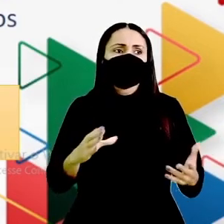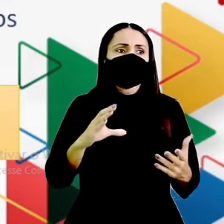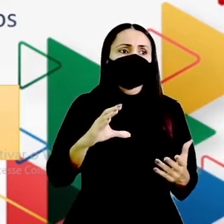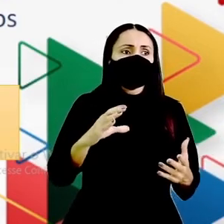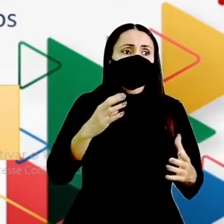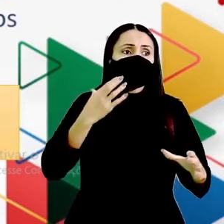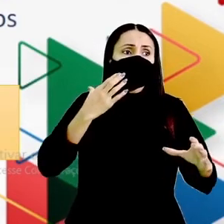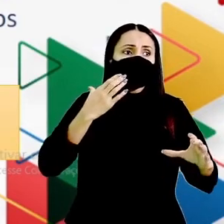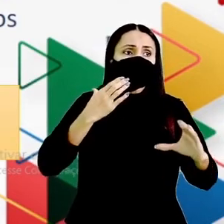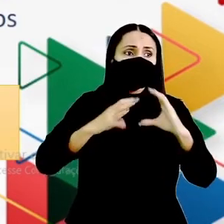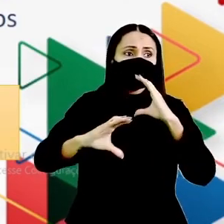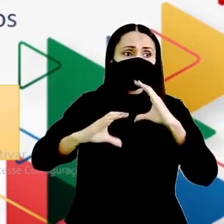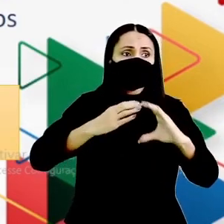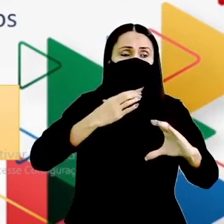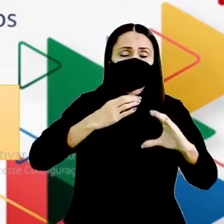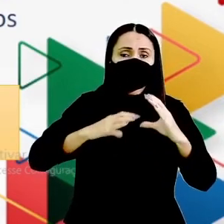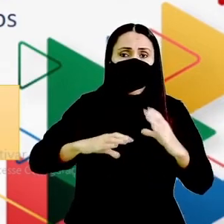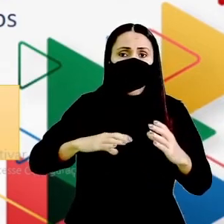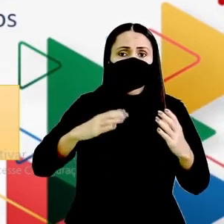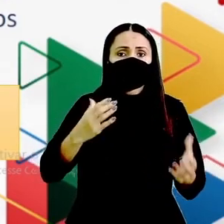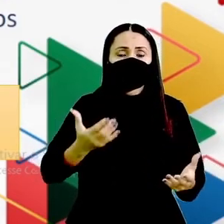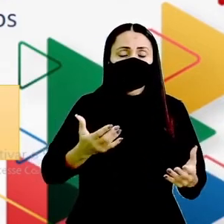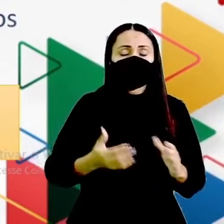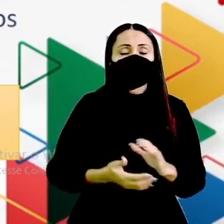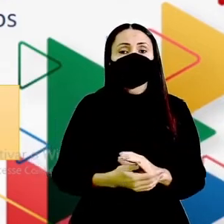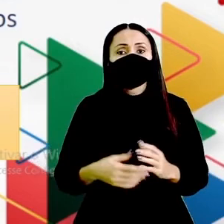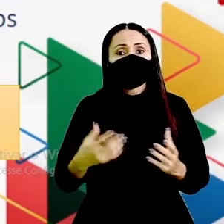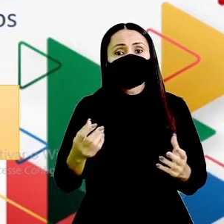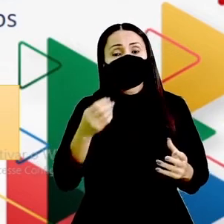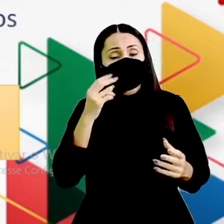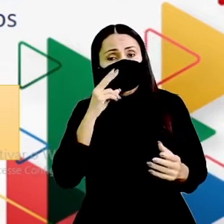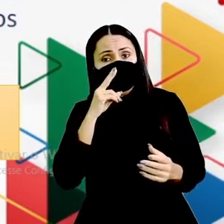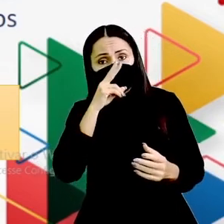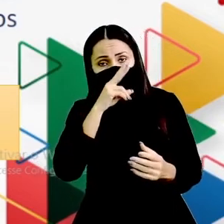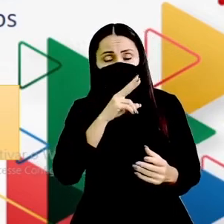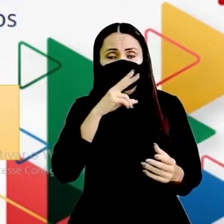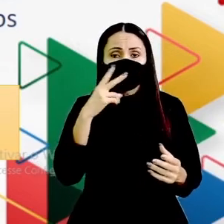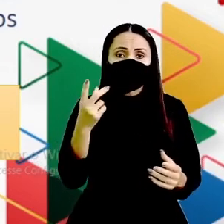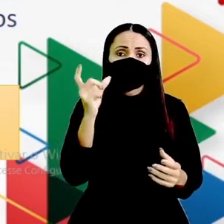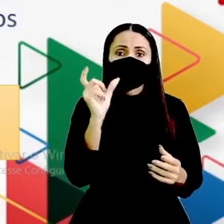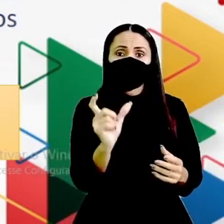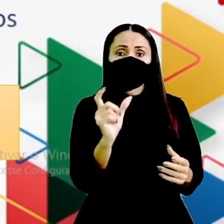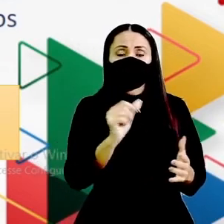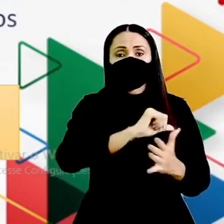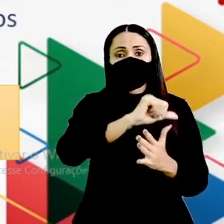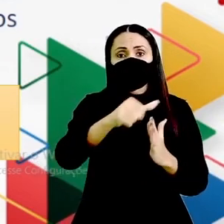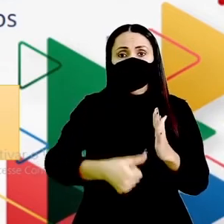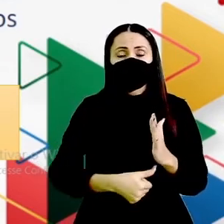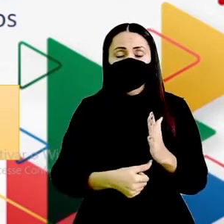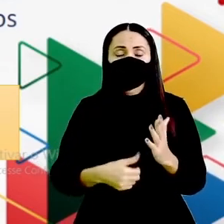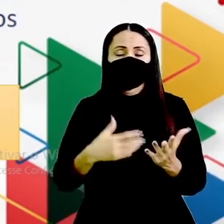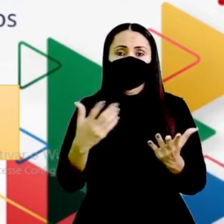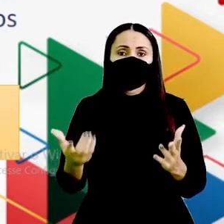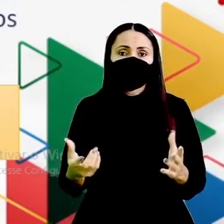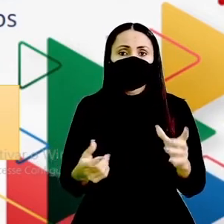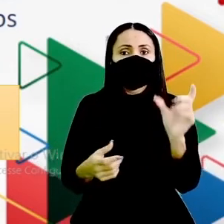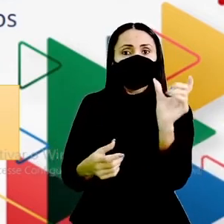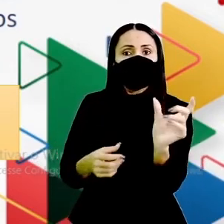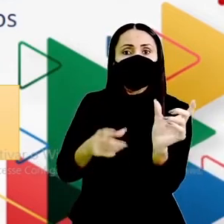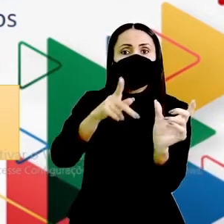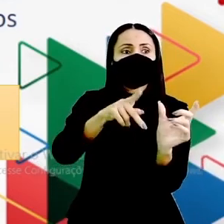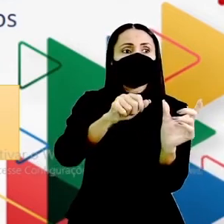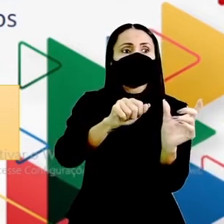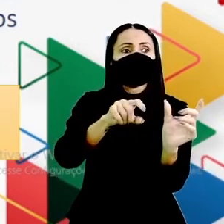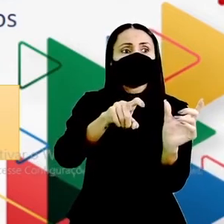não tem acento. Por quê? Porque a vogal forte é a Penúltima, a paroxítona, né? o paroxítono. Além,